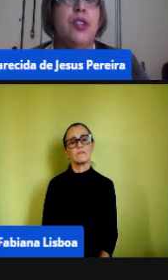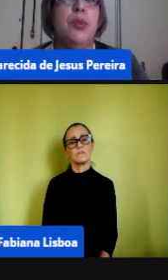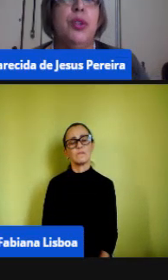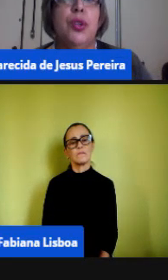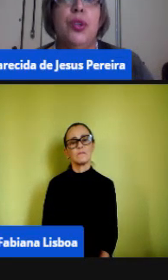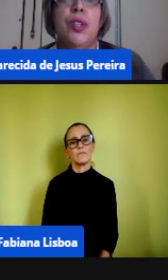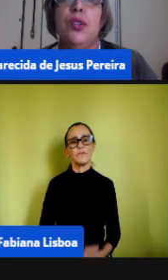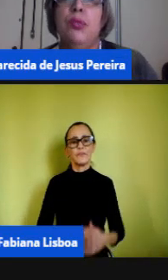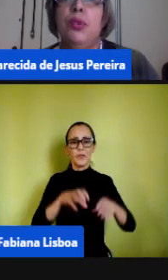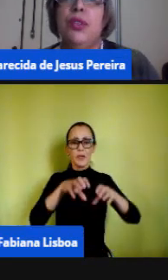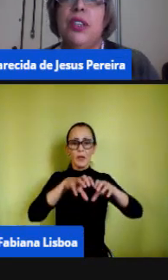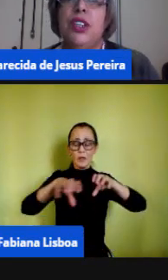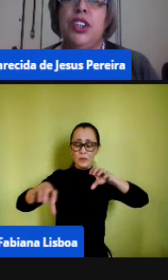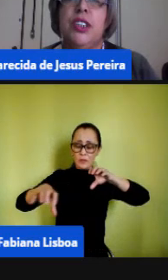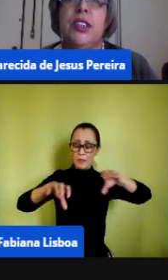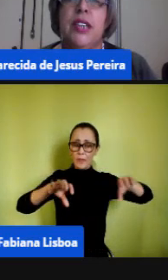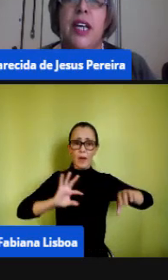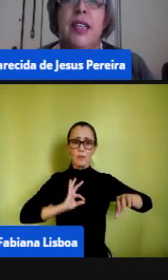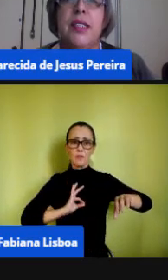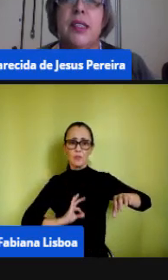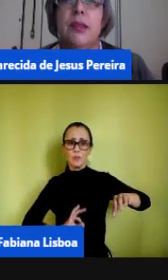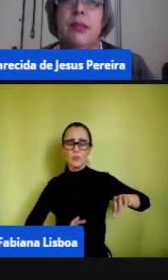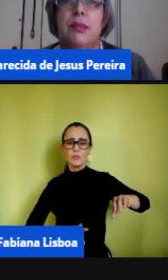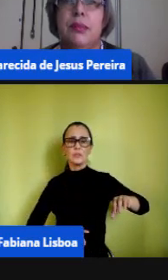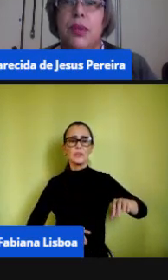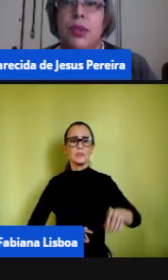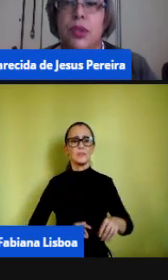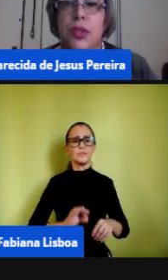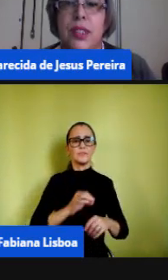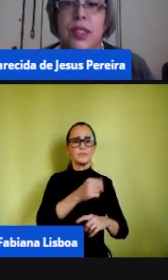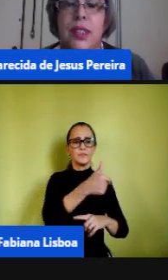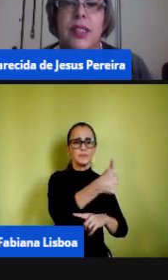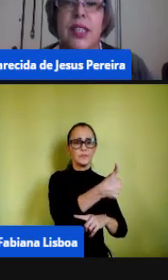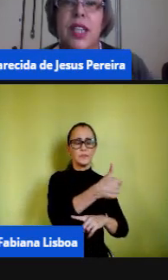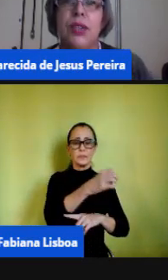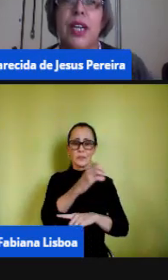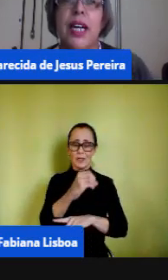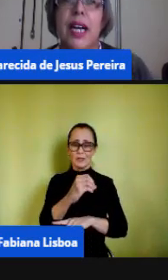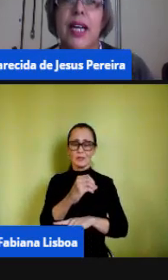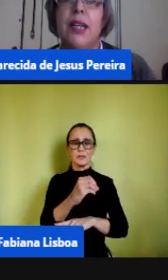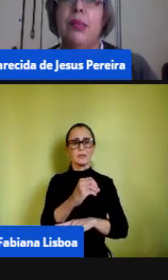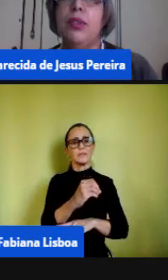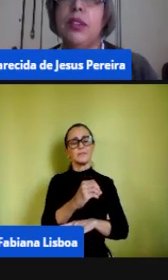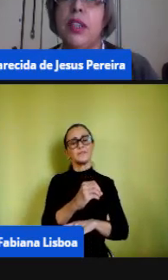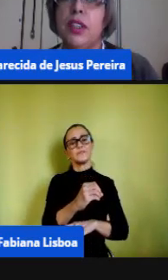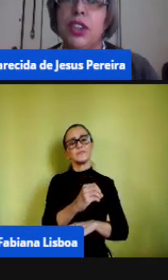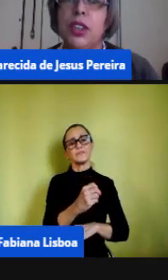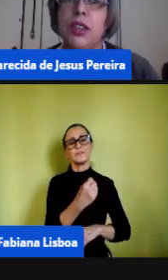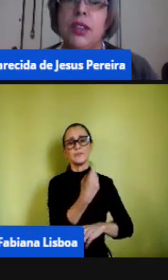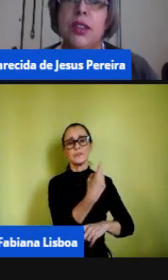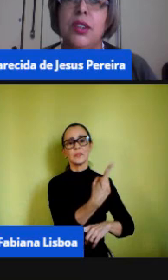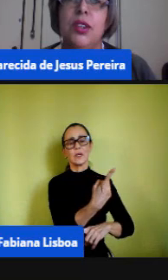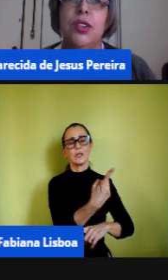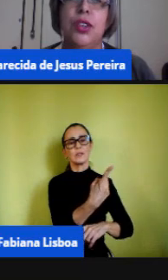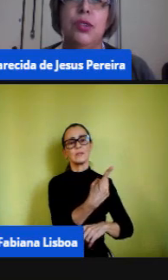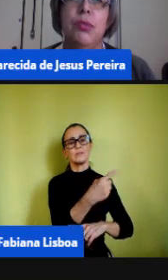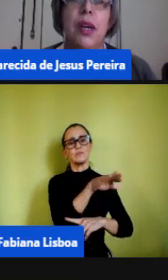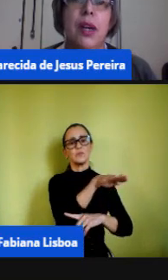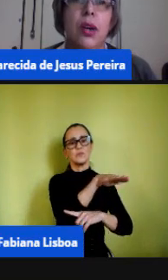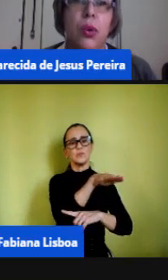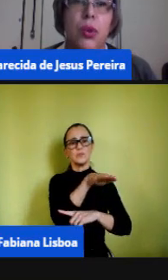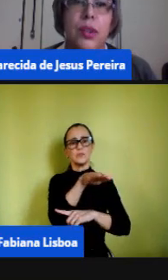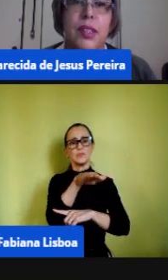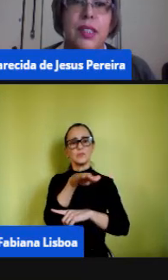Separe os botões em um montante de 10 botões, sendo cada montante de